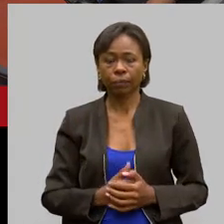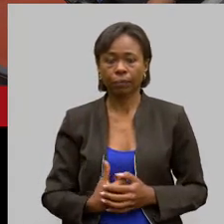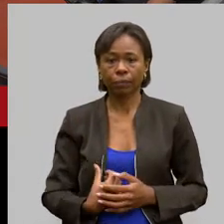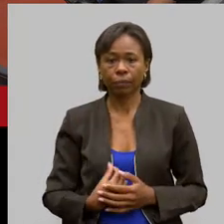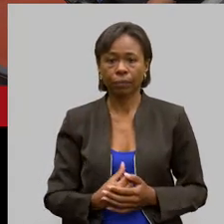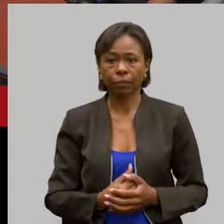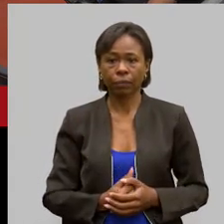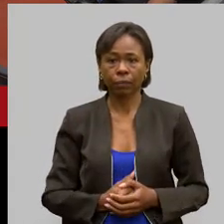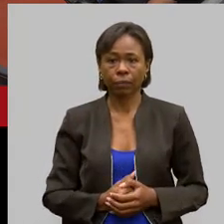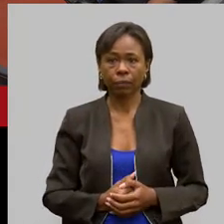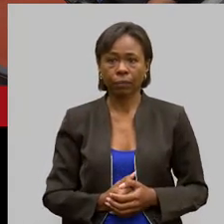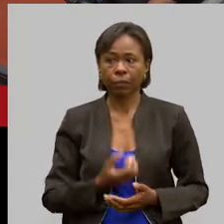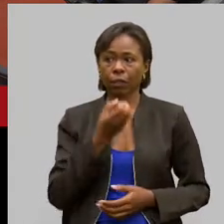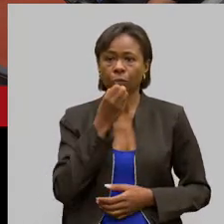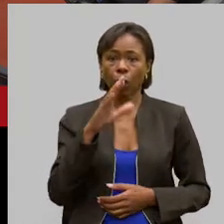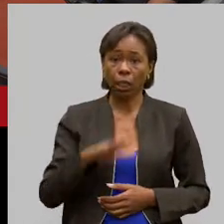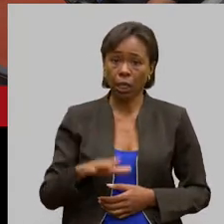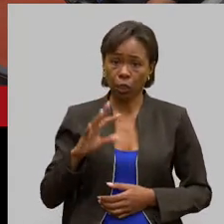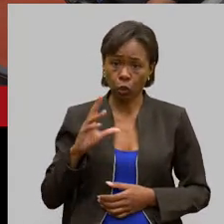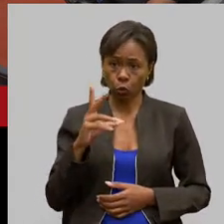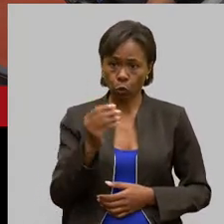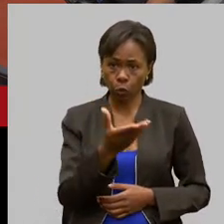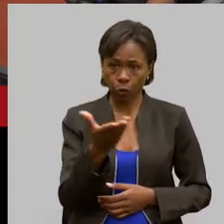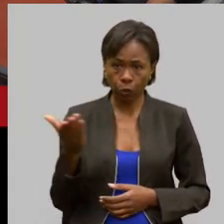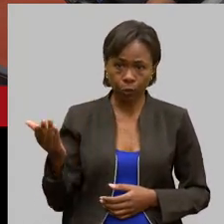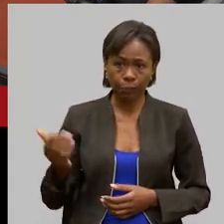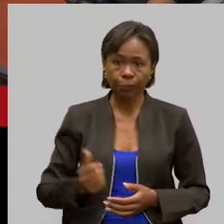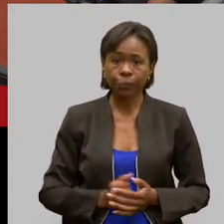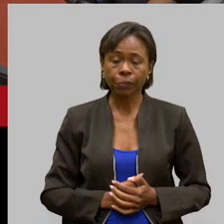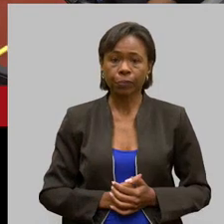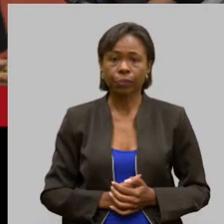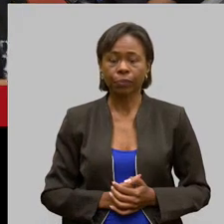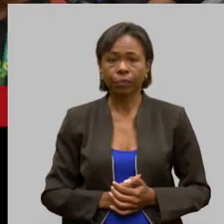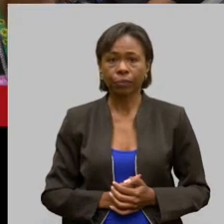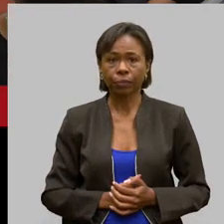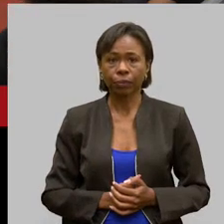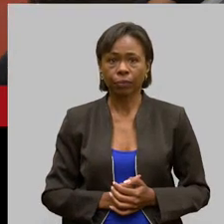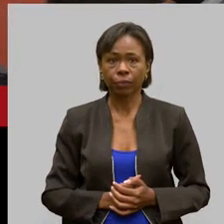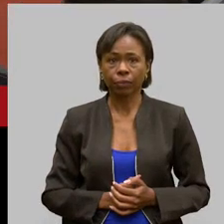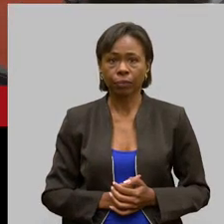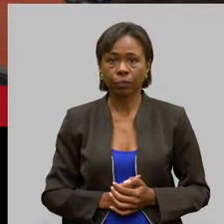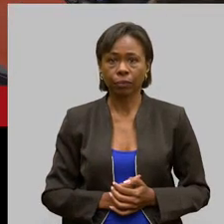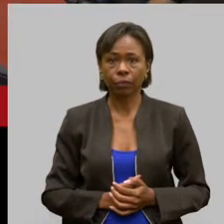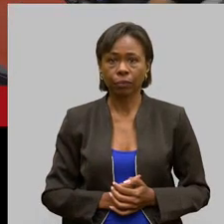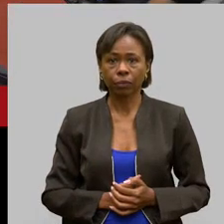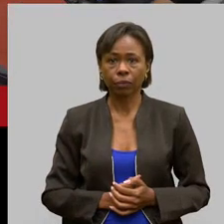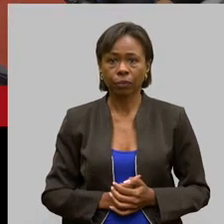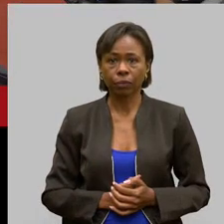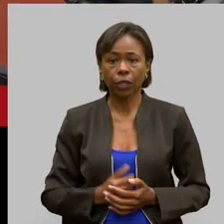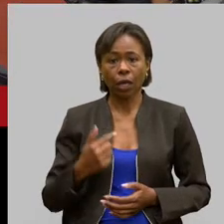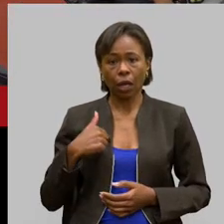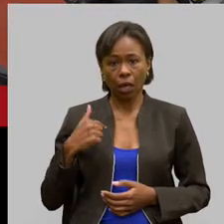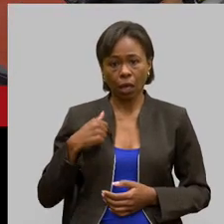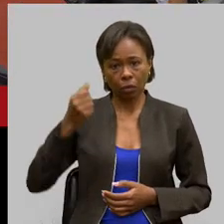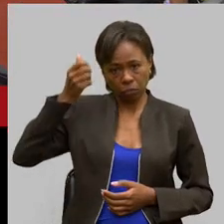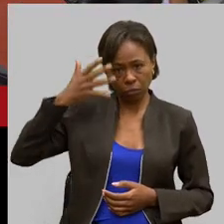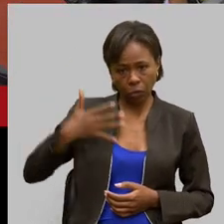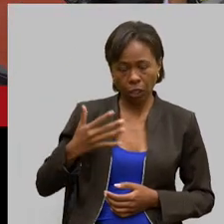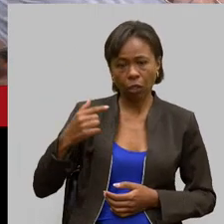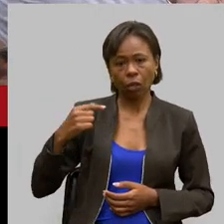Davison Boa tarde a todos eh eu tenho mais ou menos 1 m e